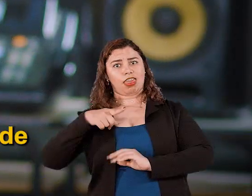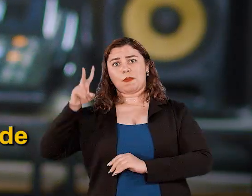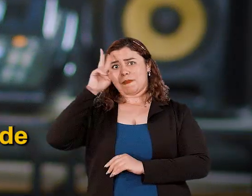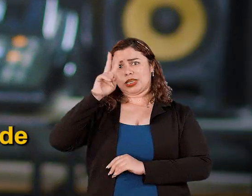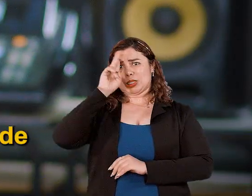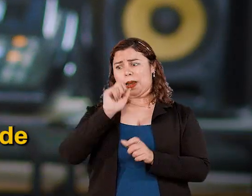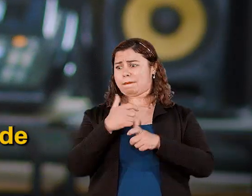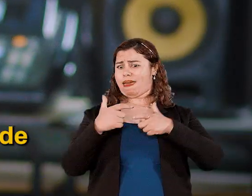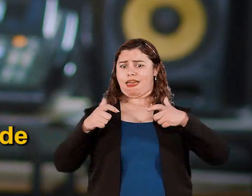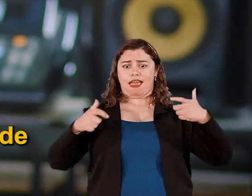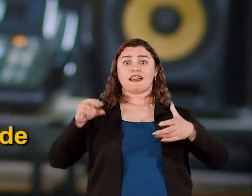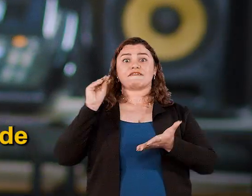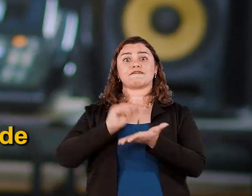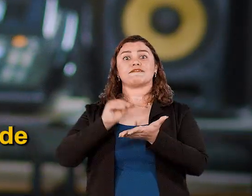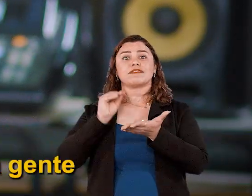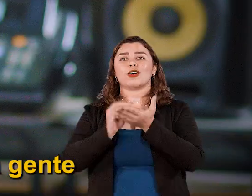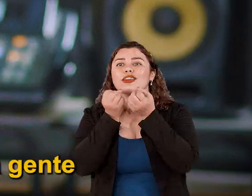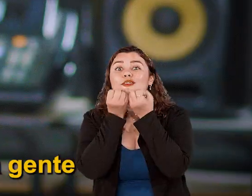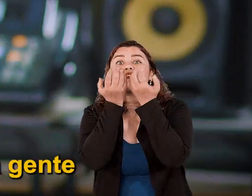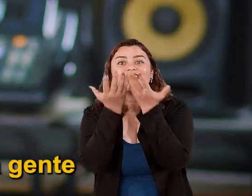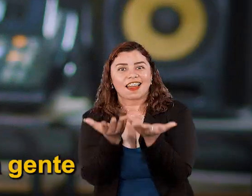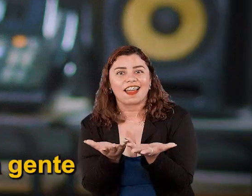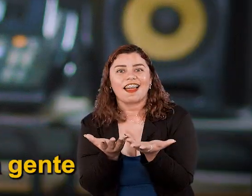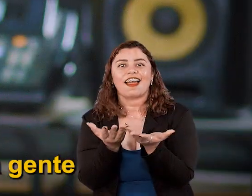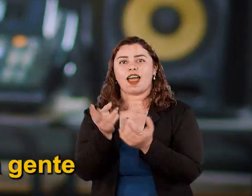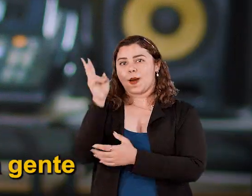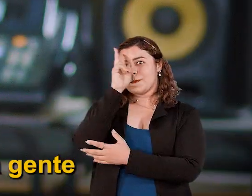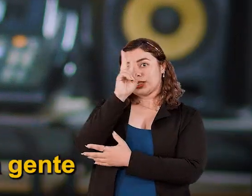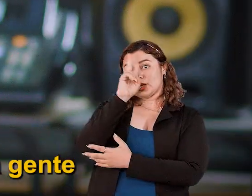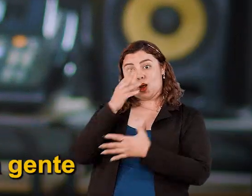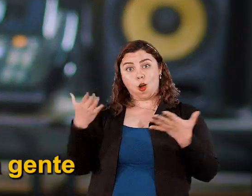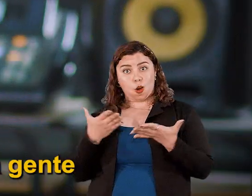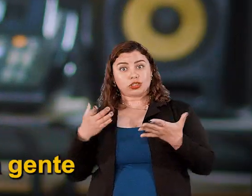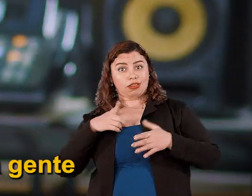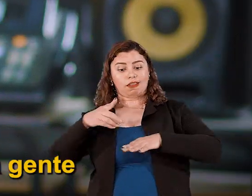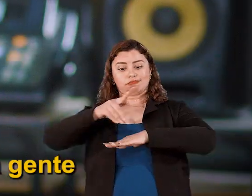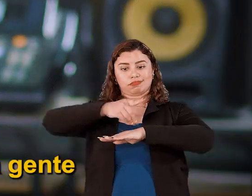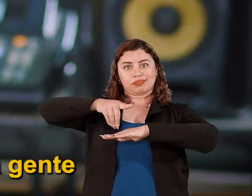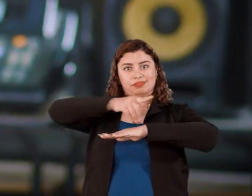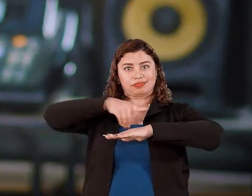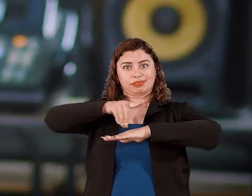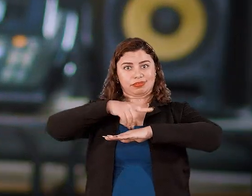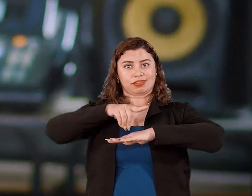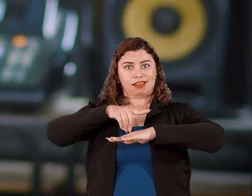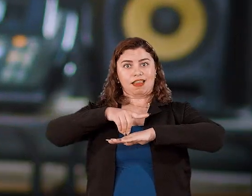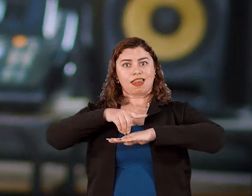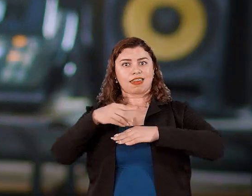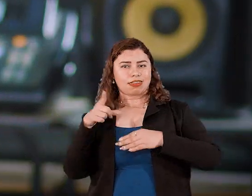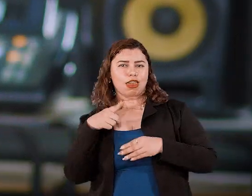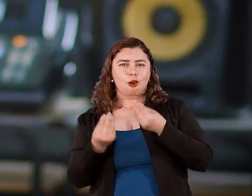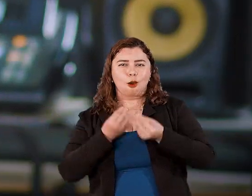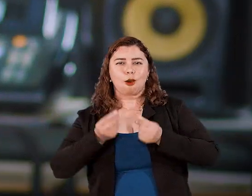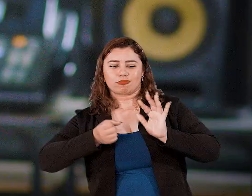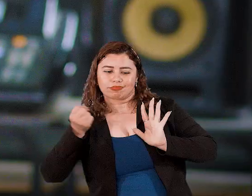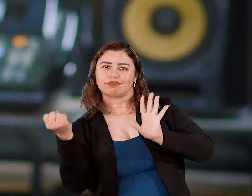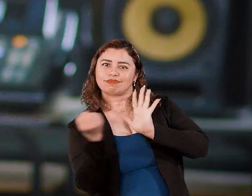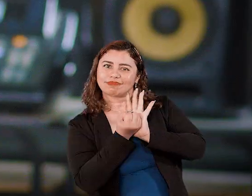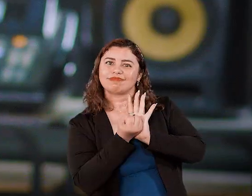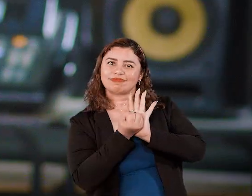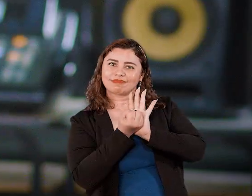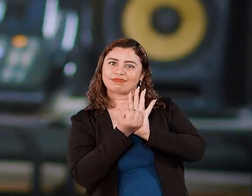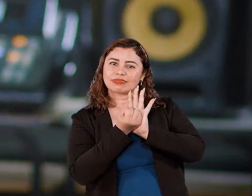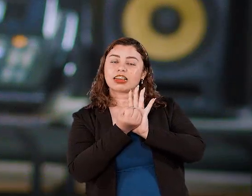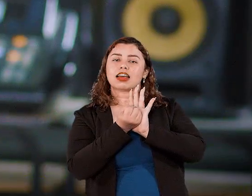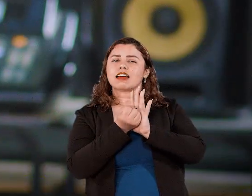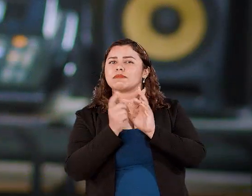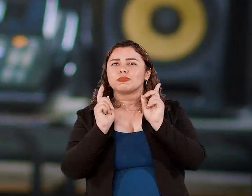tem uma história muito grande que não é contada, é uma história que hoje a gente tem os meios digitais para a gente conseguir fazer esse registro, para